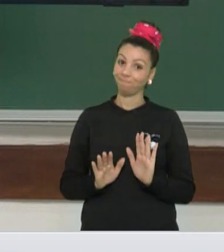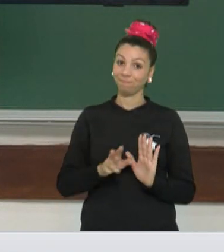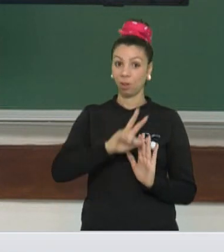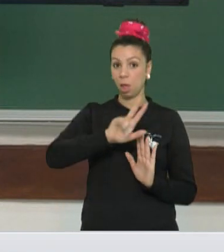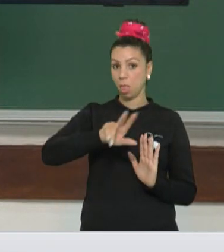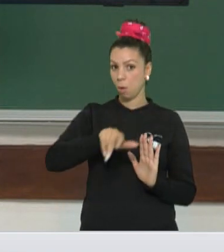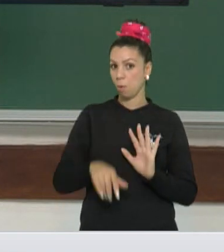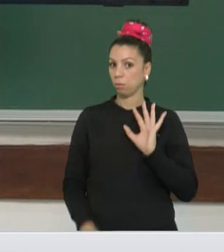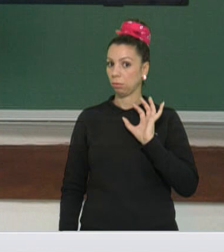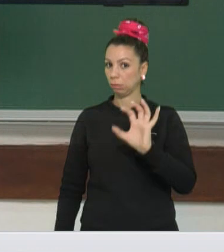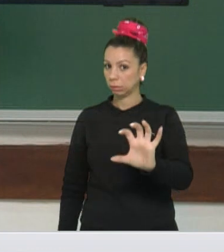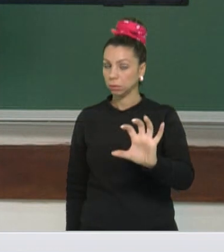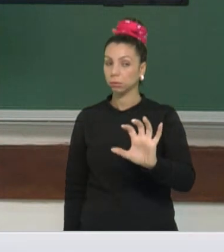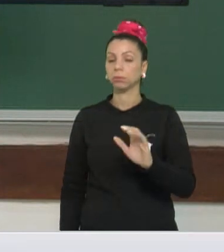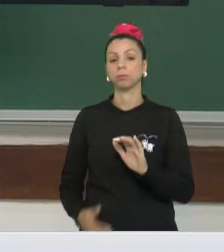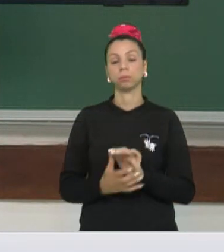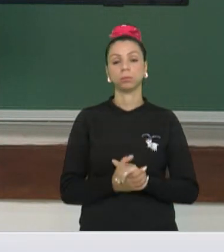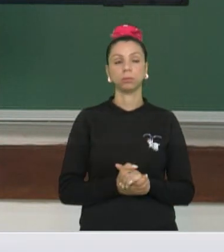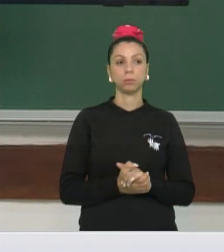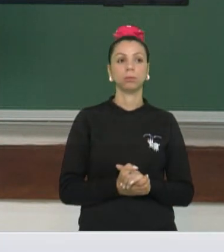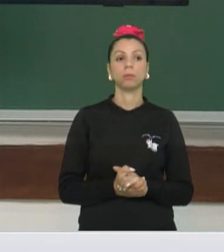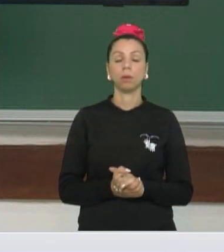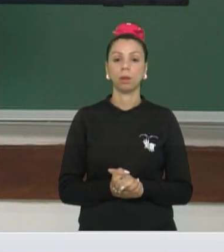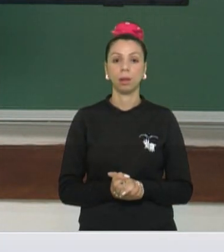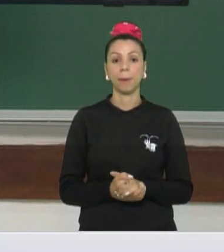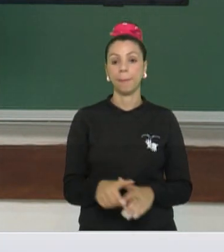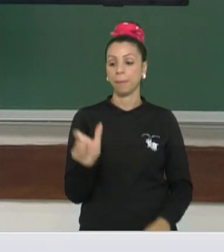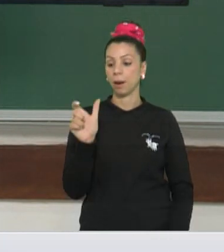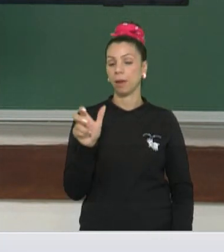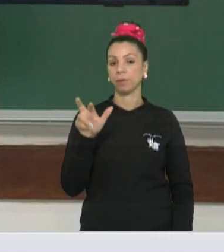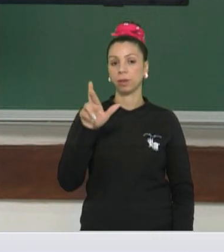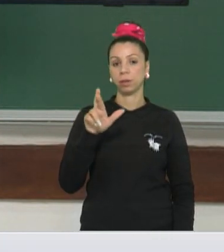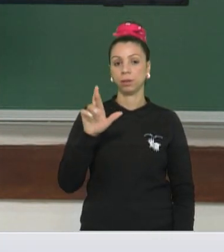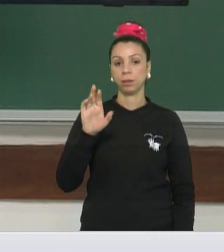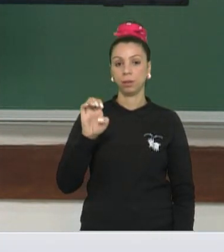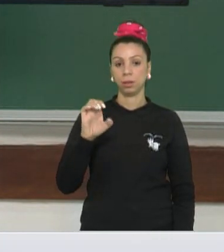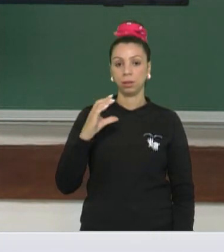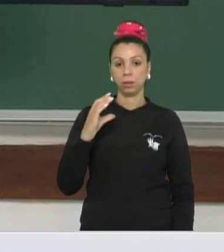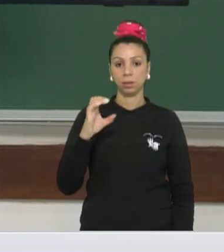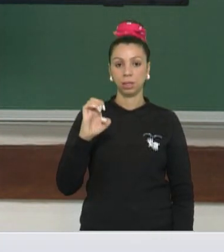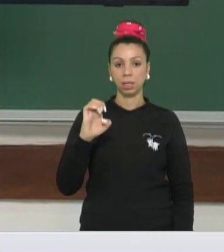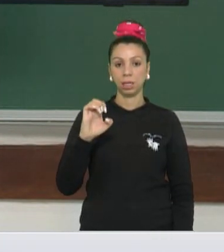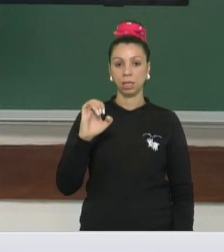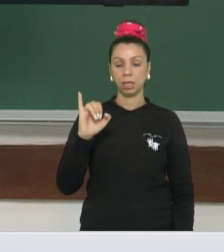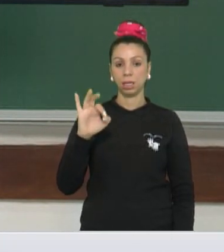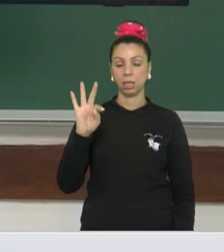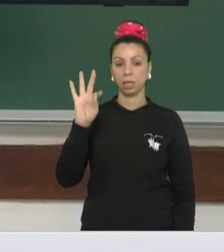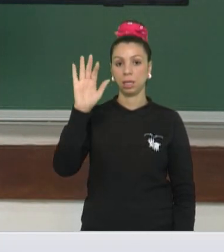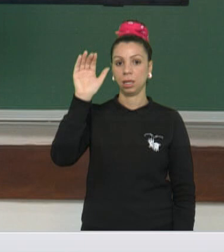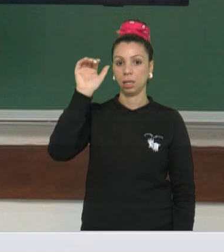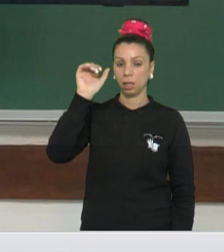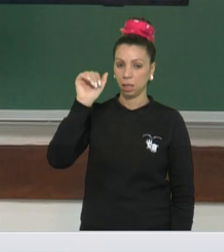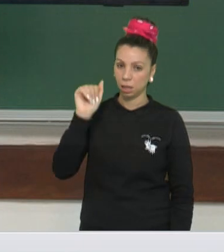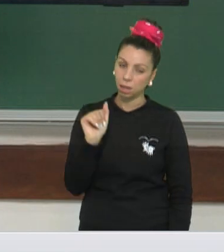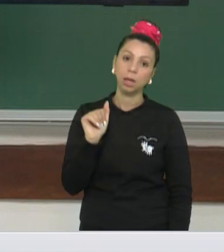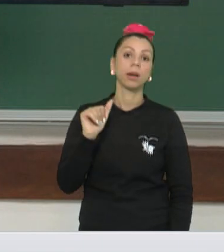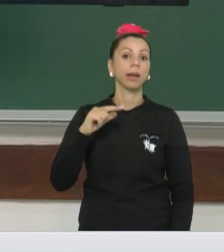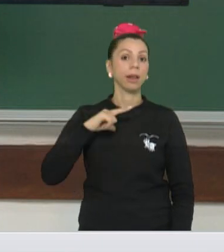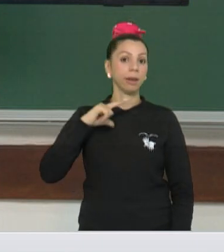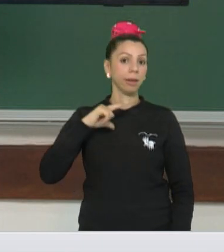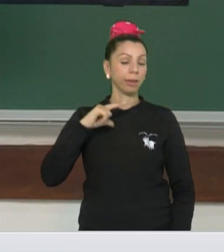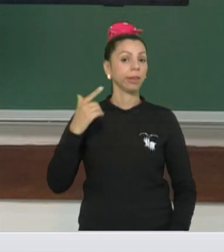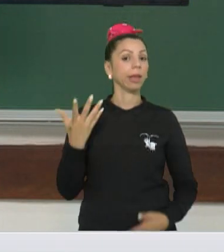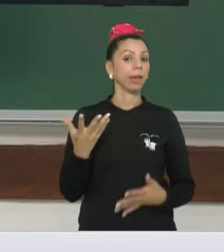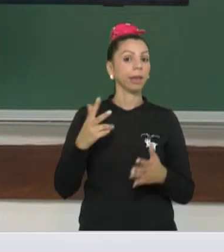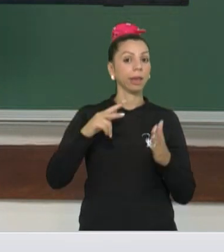dessa receita que nós estamos falando. Olha só, a palavra receita, ela é polissêmica. Nós temos que entender